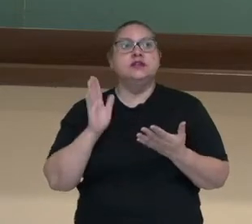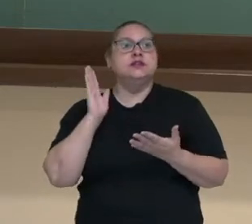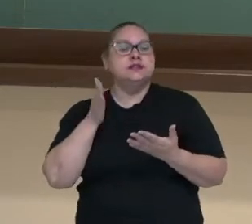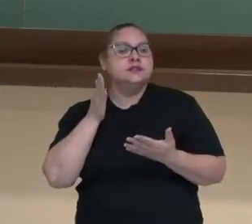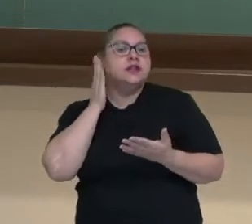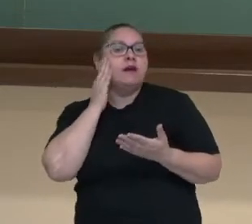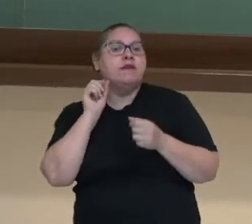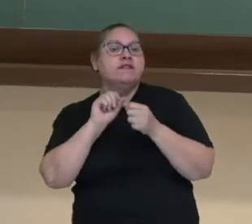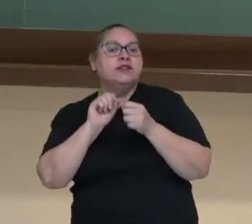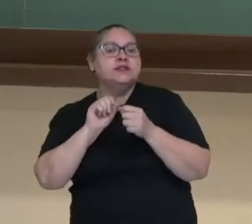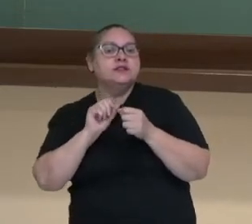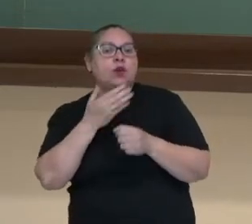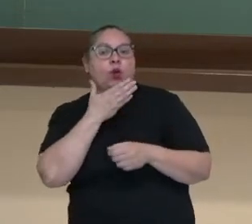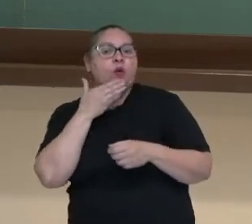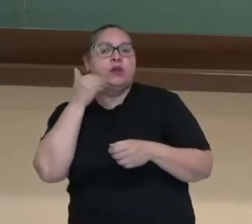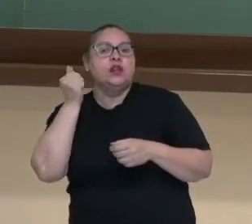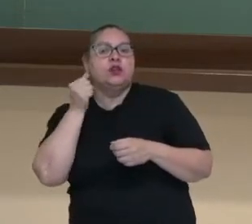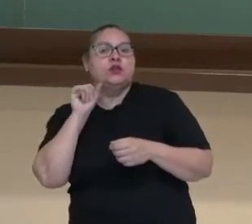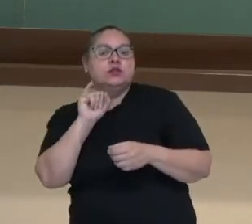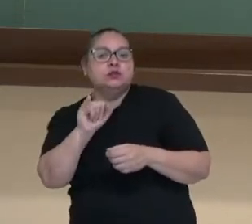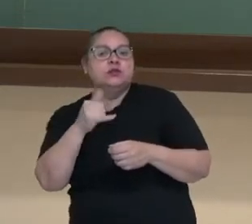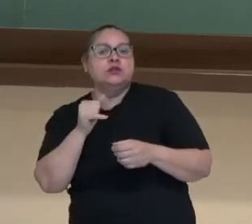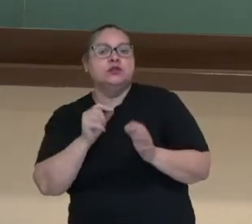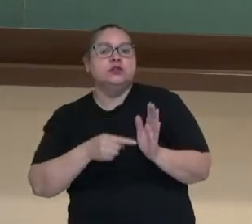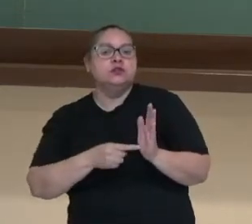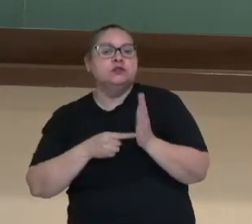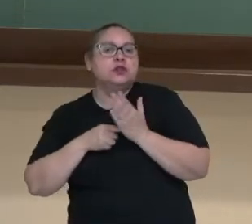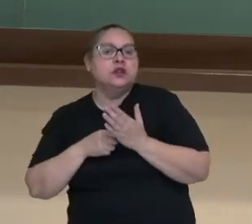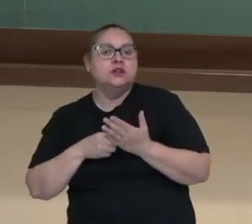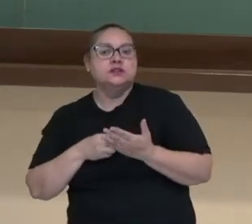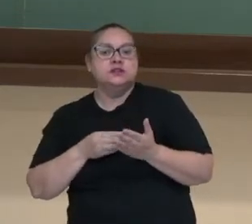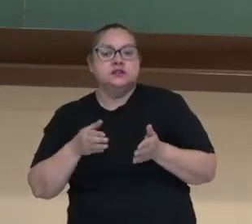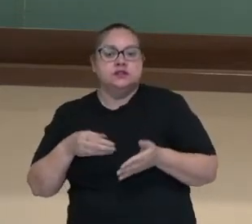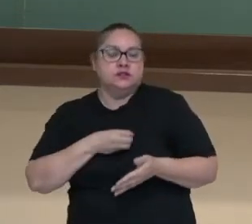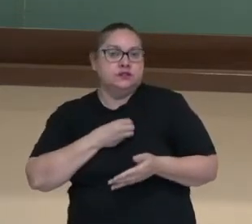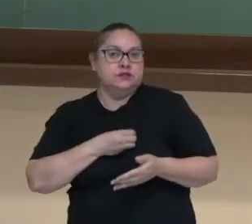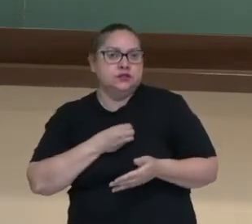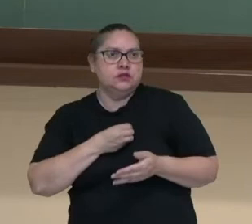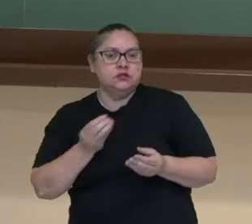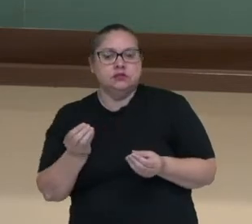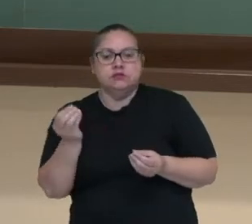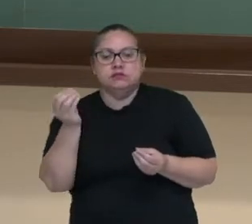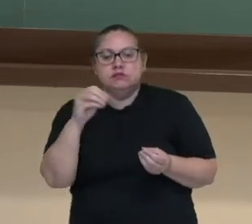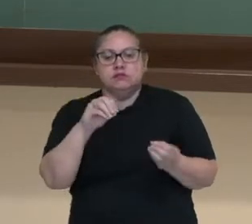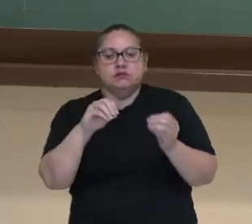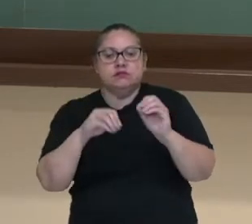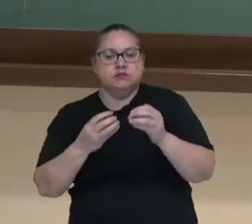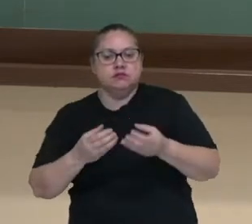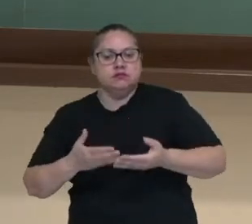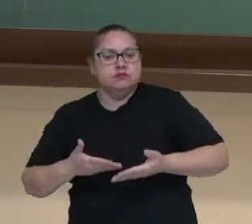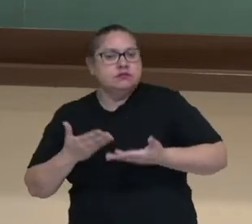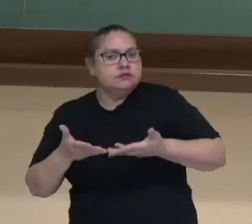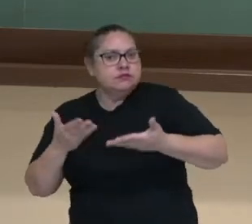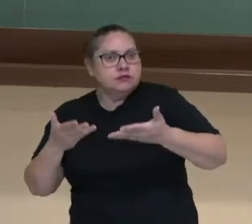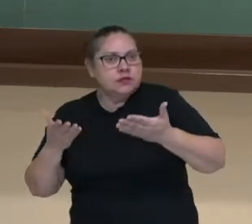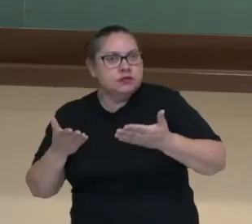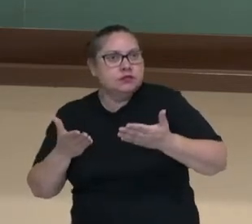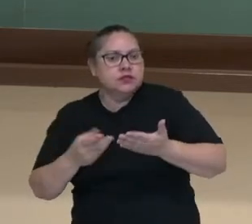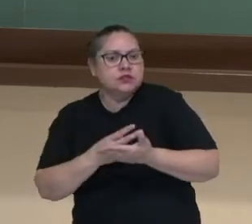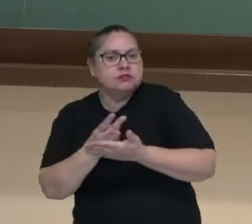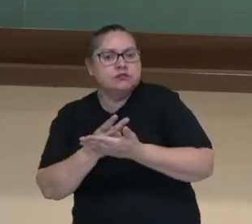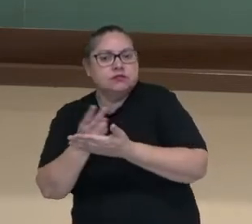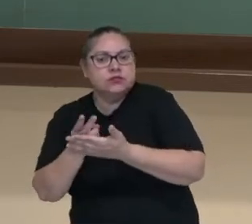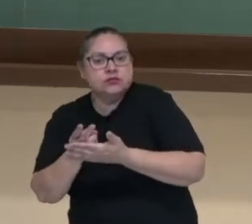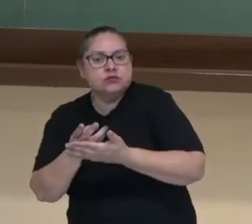sabem fazer o melhor das oportunidades que aparecem em seus caminhos. Então vai colocando um estímulo, ó, para aqueles que buscam e